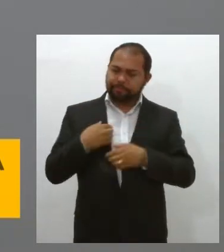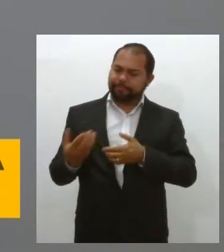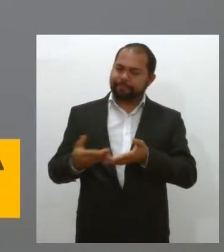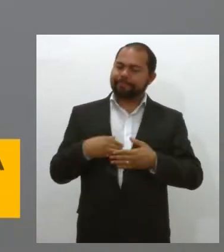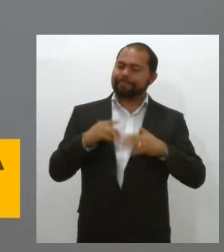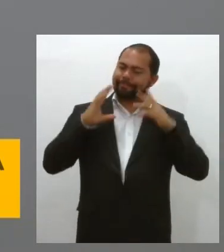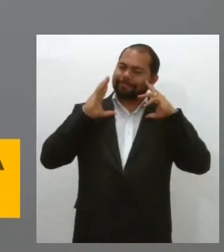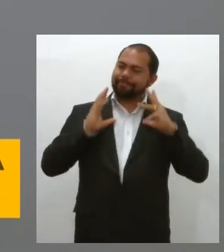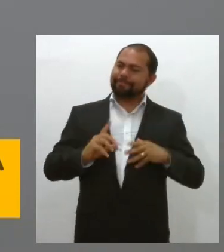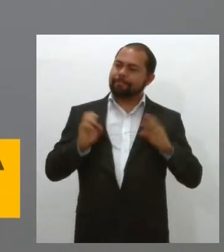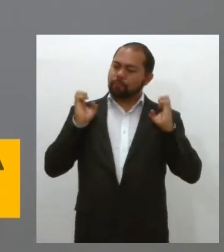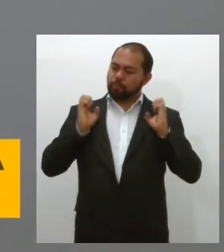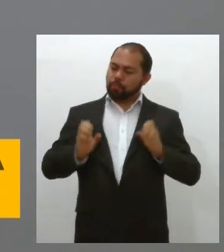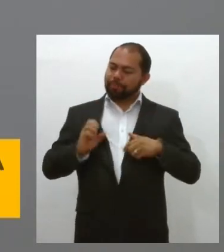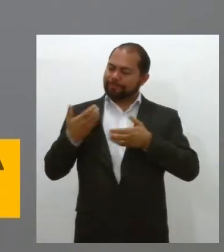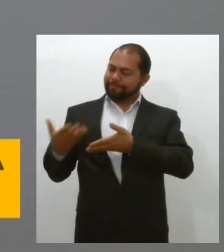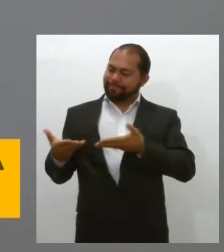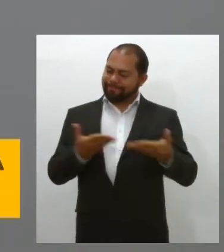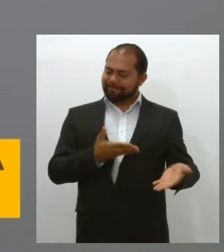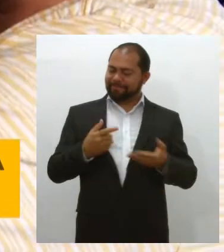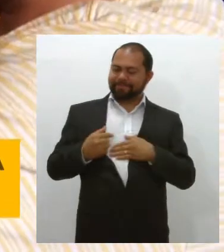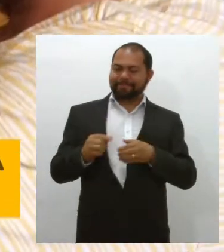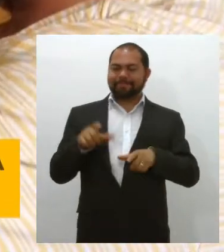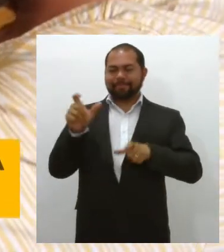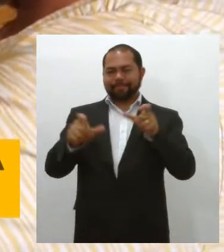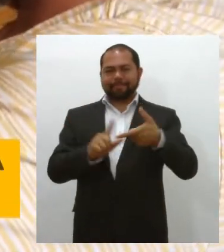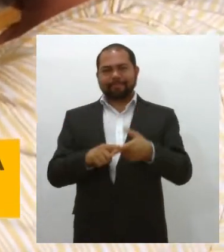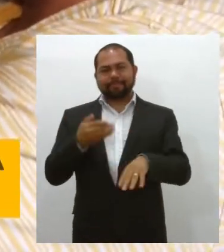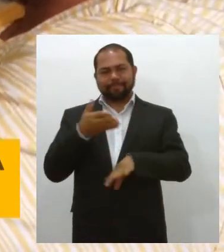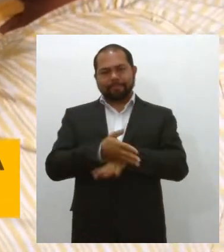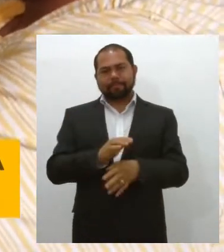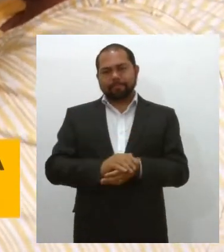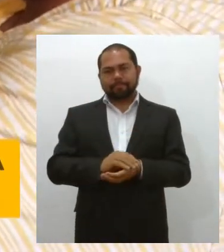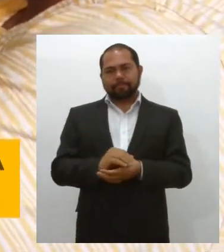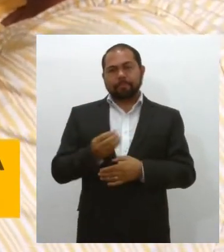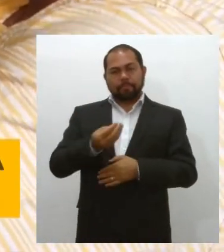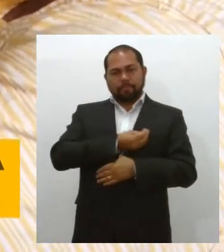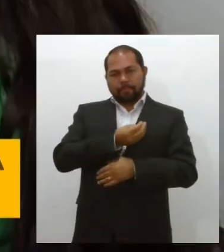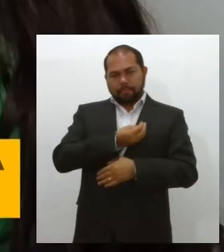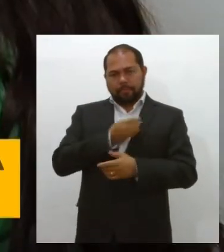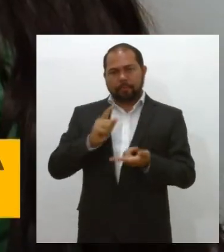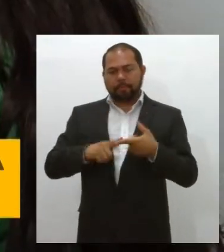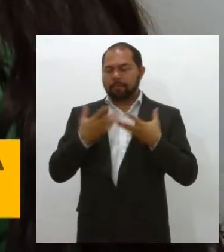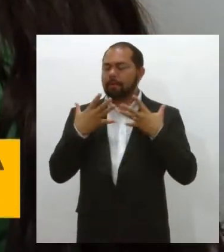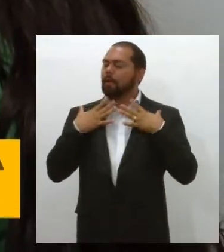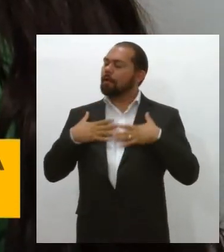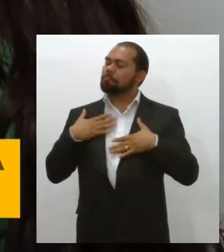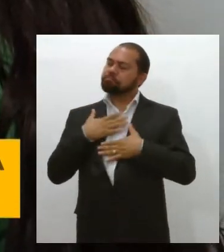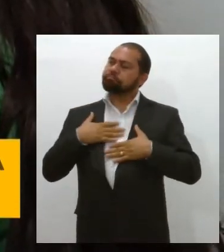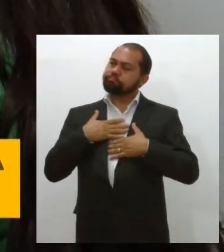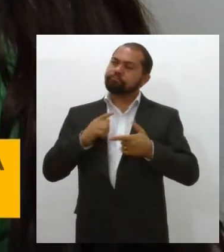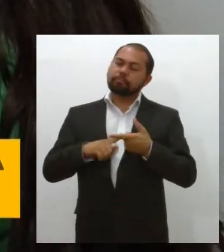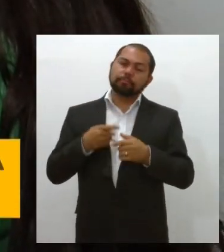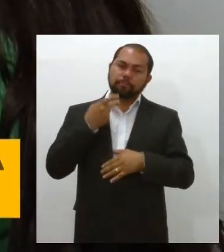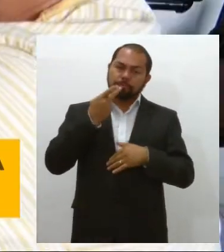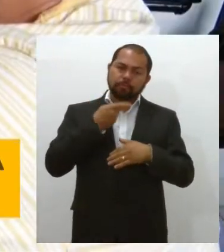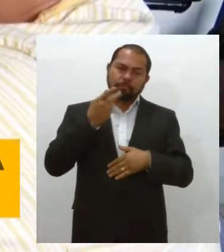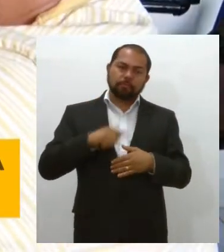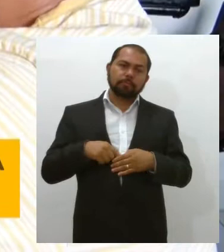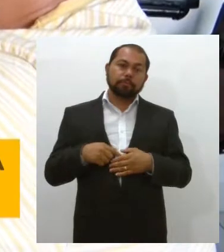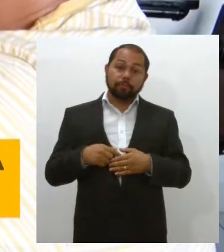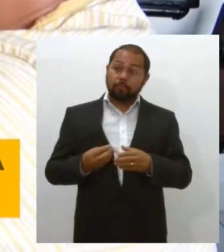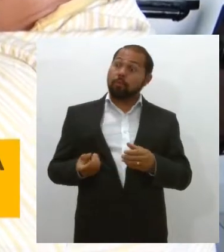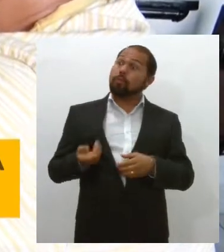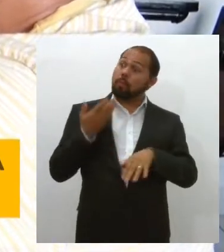para os munícipes, que essa é a nossa função. Participantes ficaram satisfeitos e relataram que irão colocar em